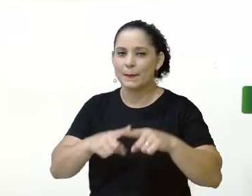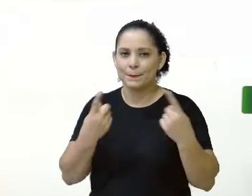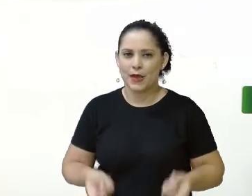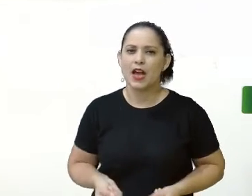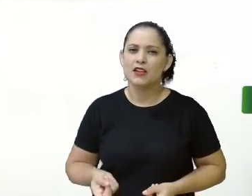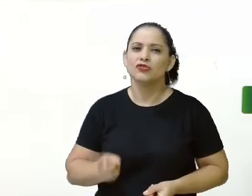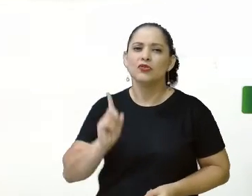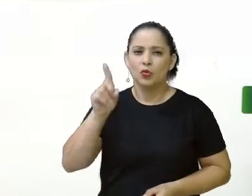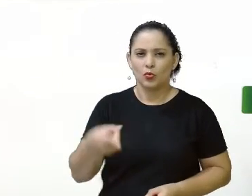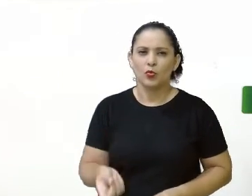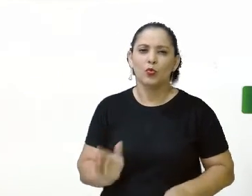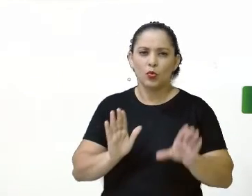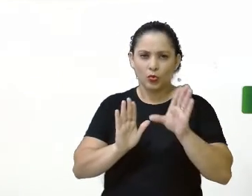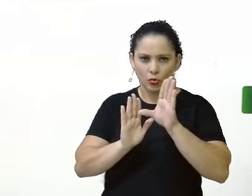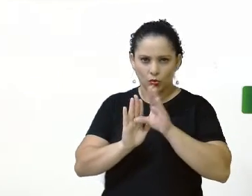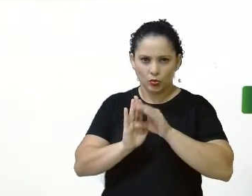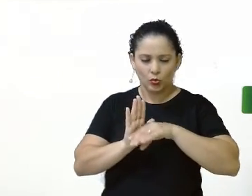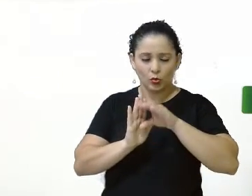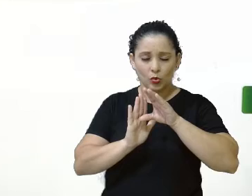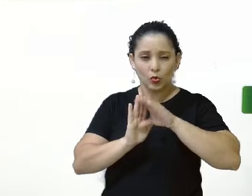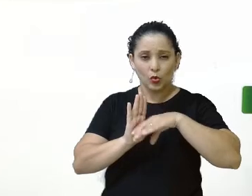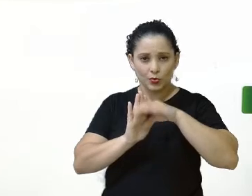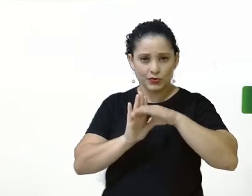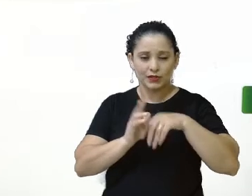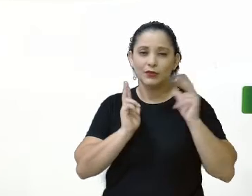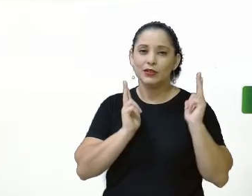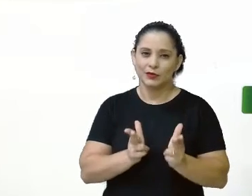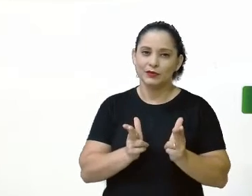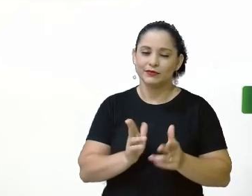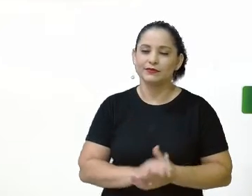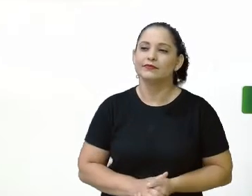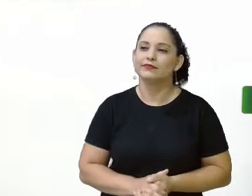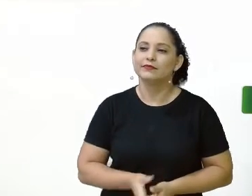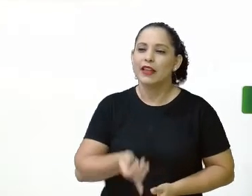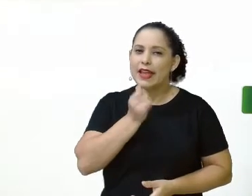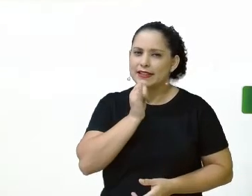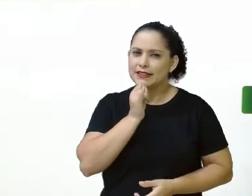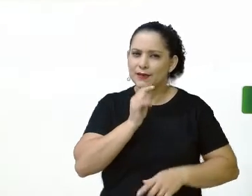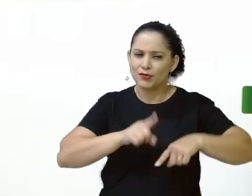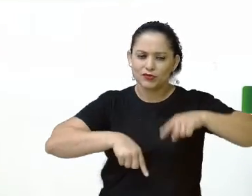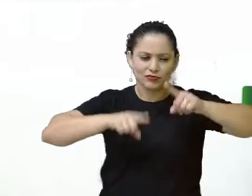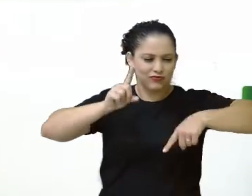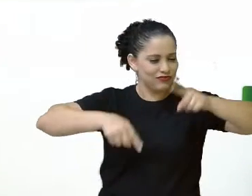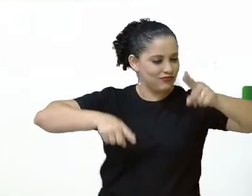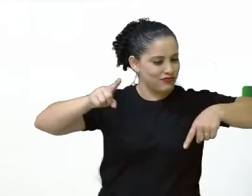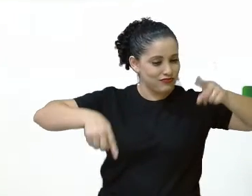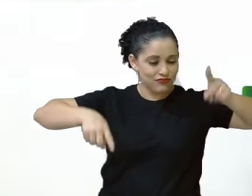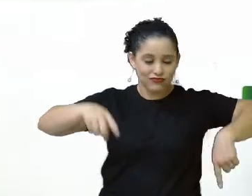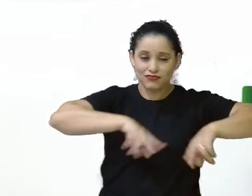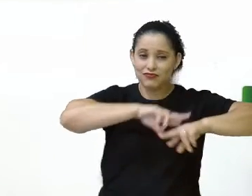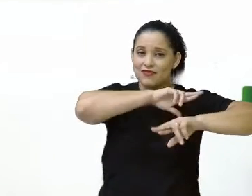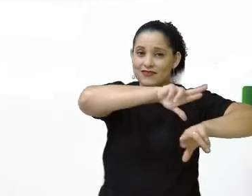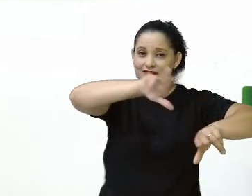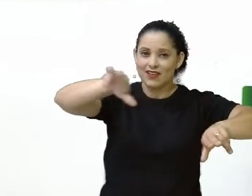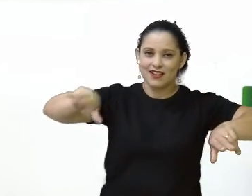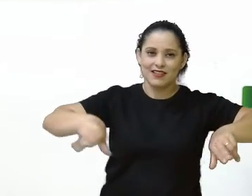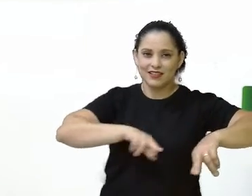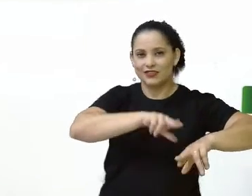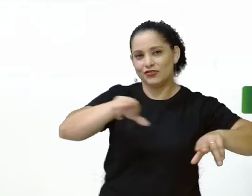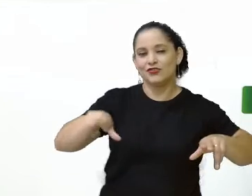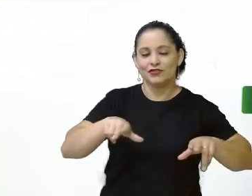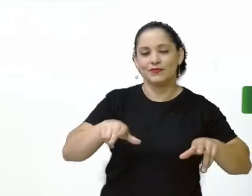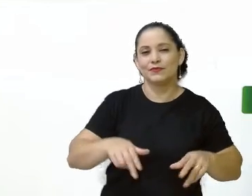situação. Trouxe números exatos para vocês entenderem que eu posso variar na quantidade de algarismos. Mas na